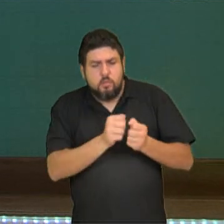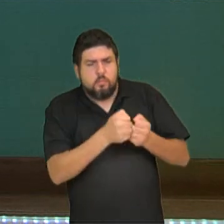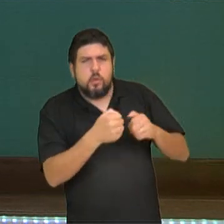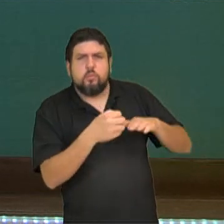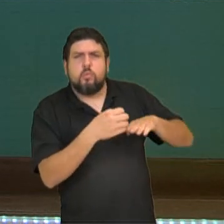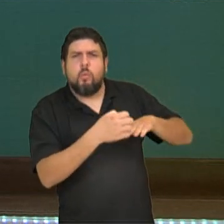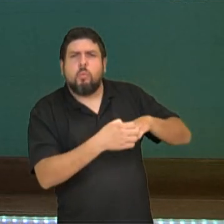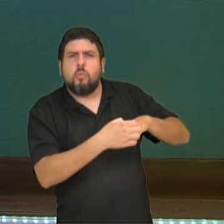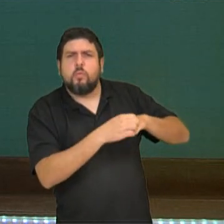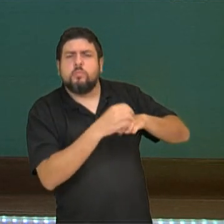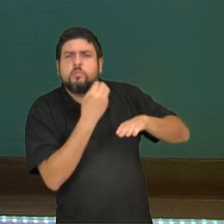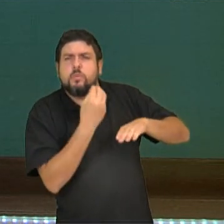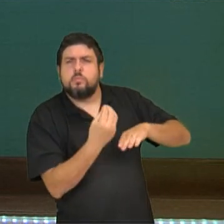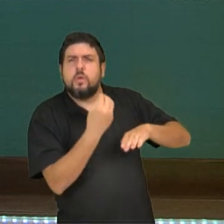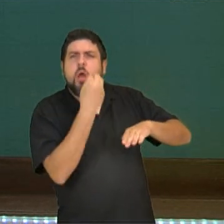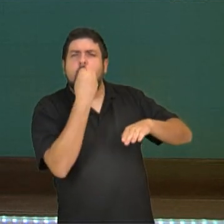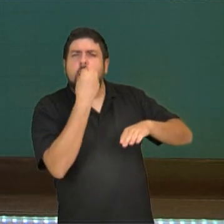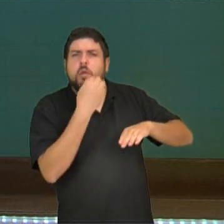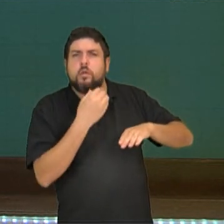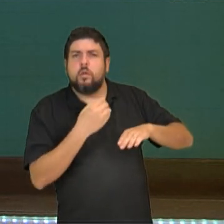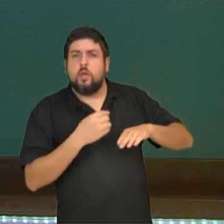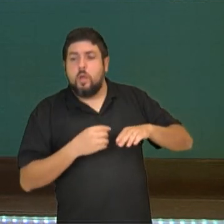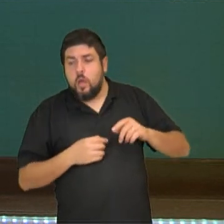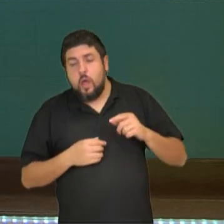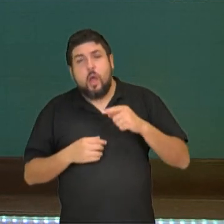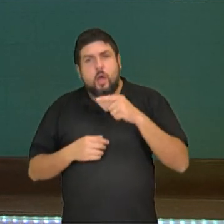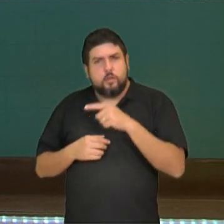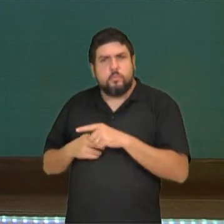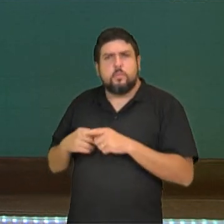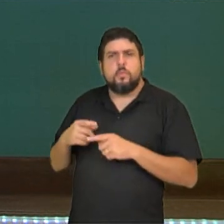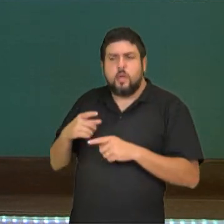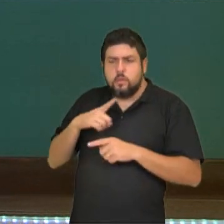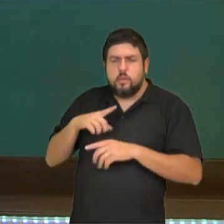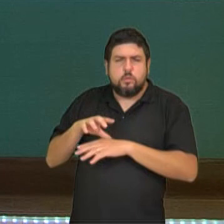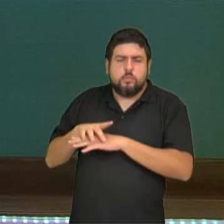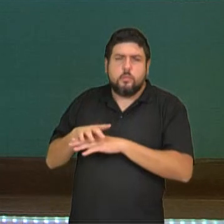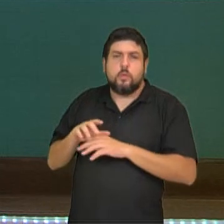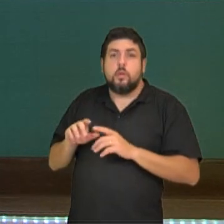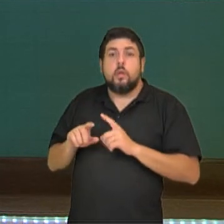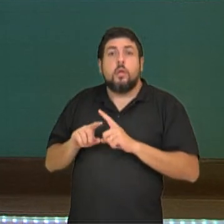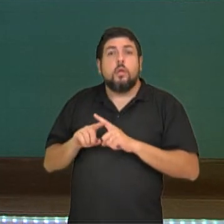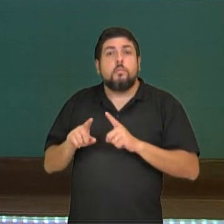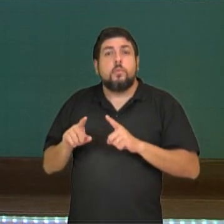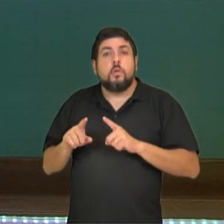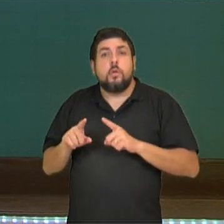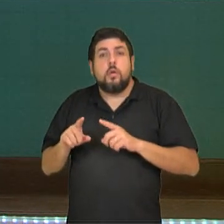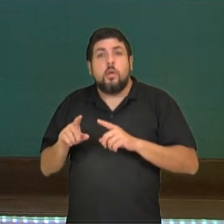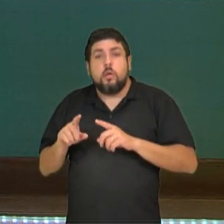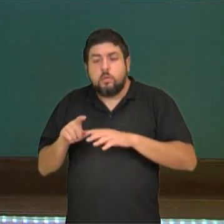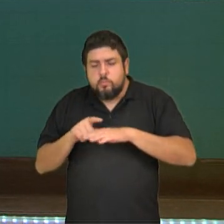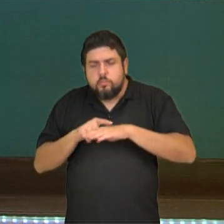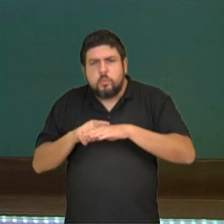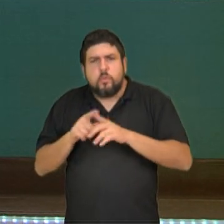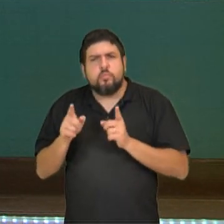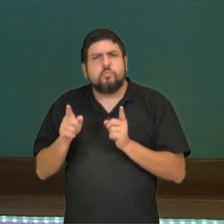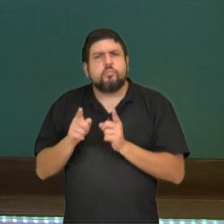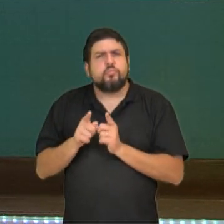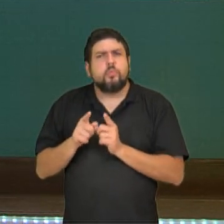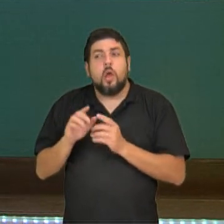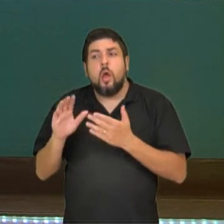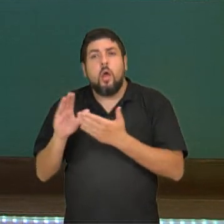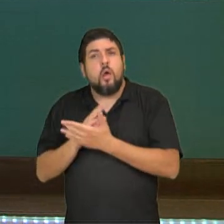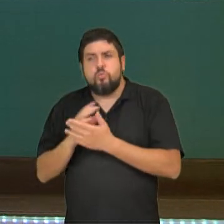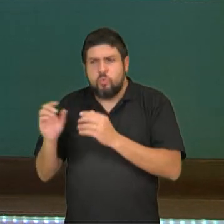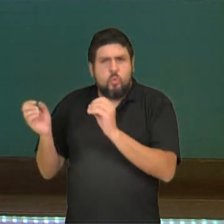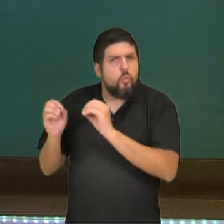o mofo, o bolor, eles até apresentavam a doença, mas essa infecção era menor ou até não aconteceria.